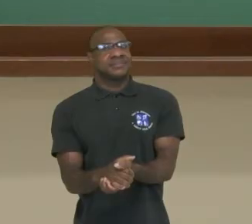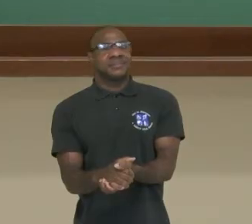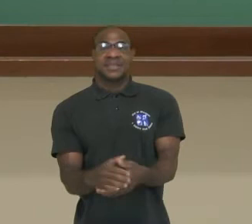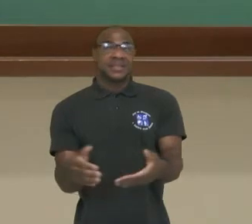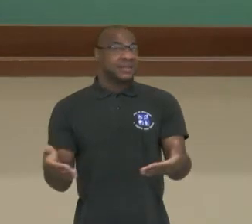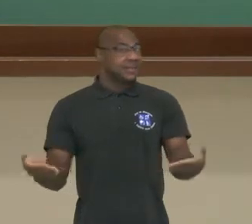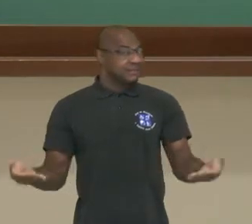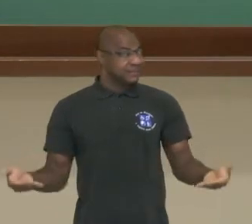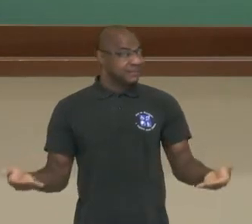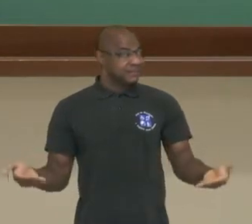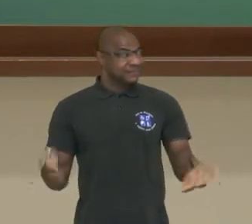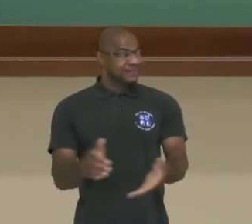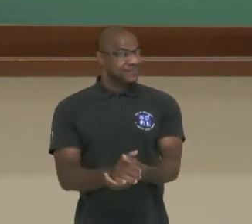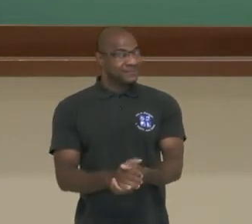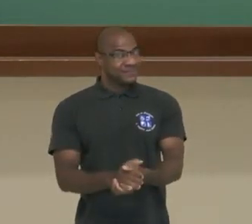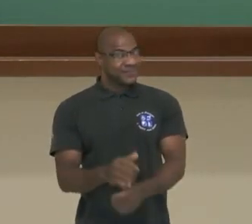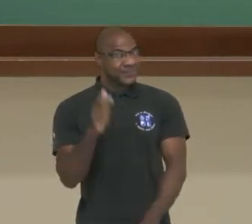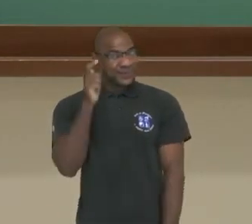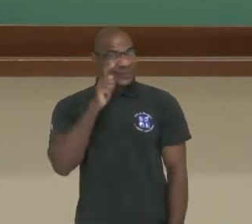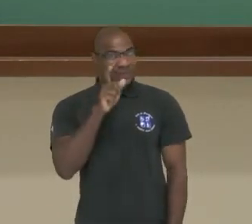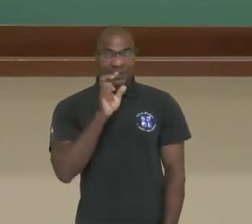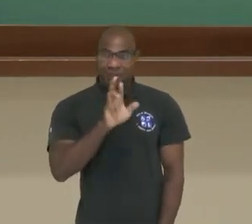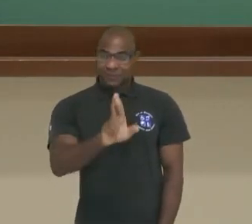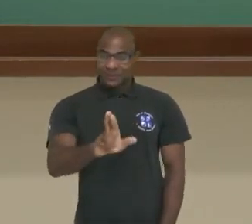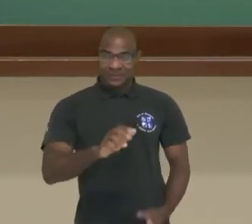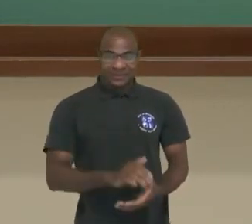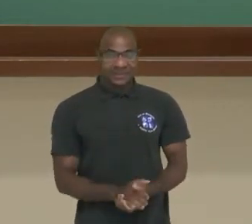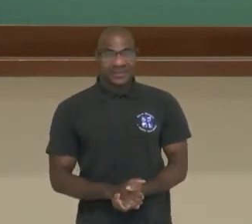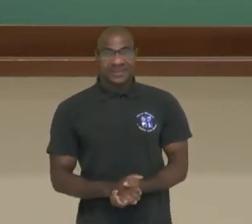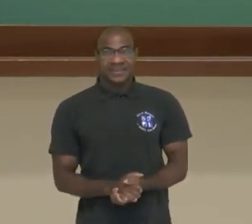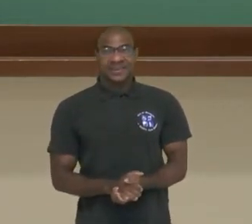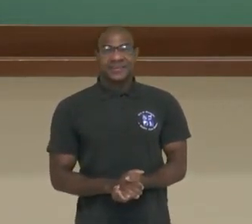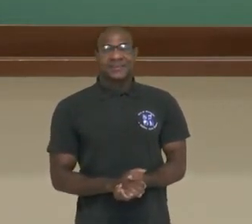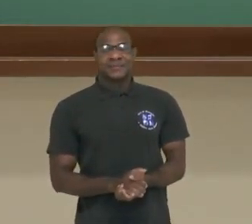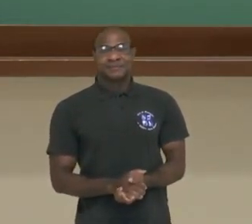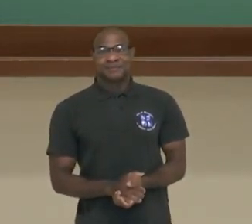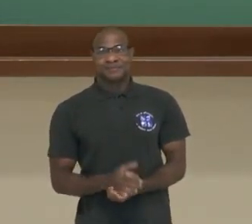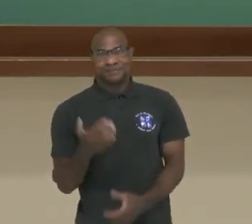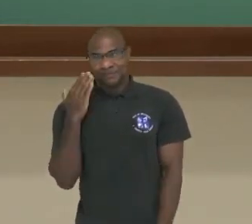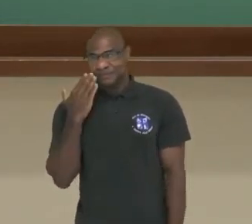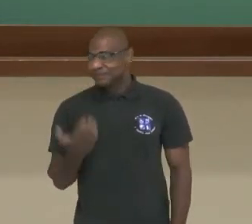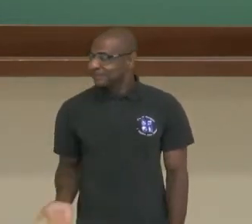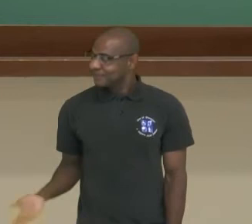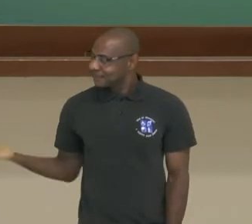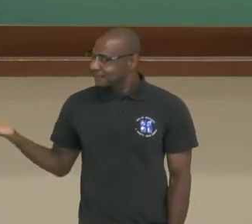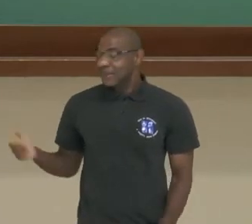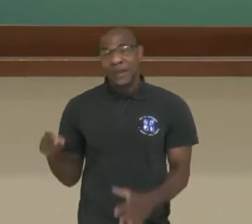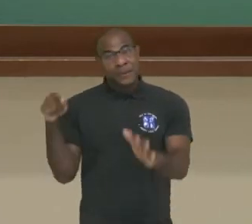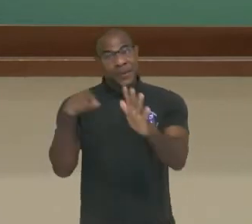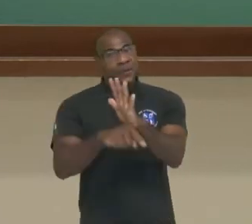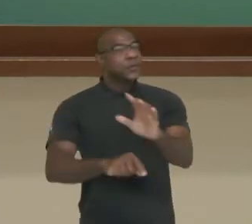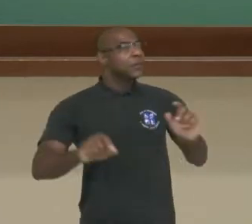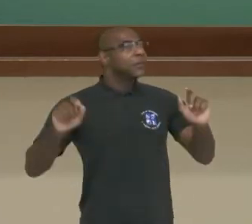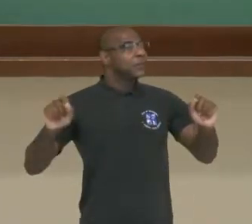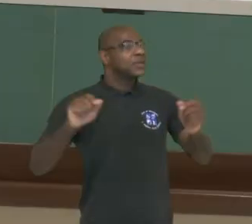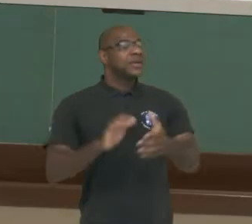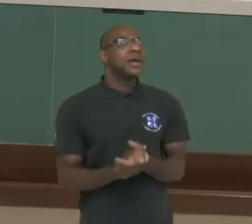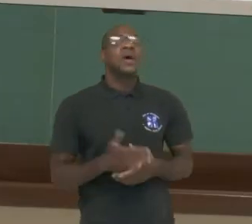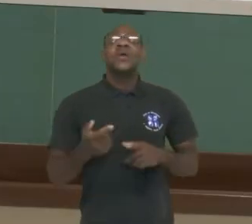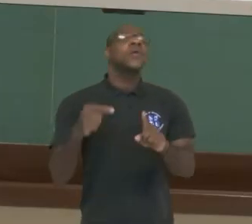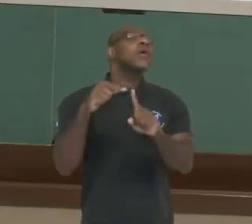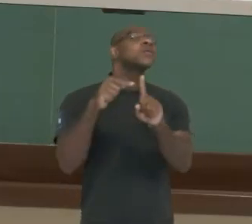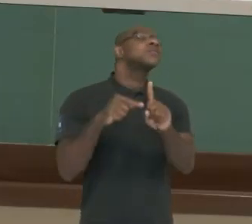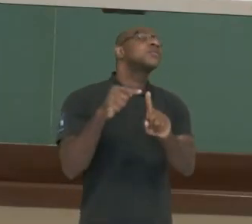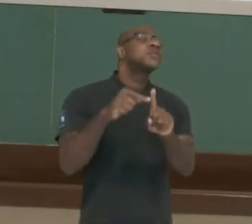E aí, alunos, conseguiram responder? Vamos analisar então aqui a pergunta. Ele perguntou qual é o tipo